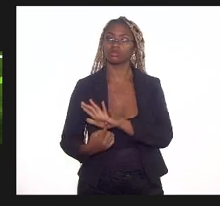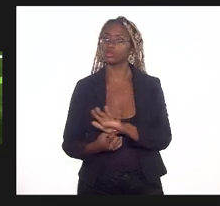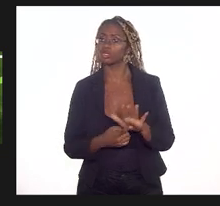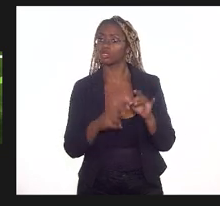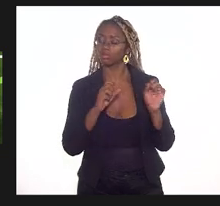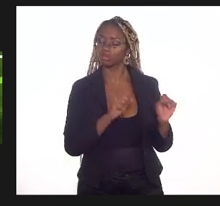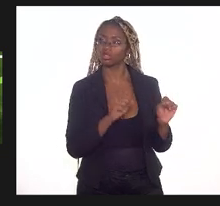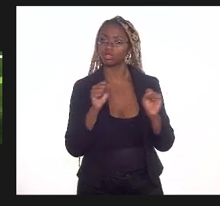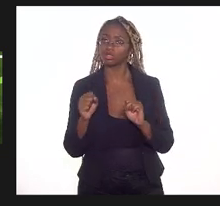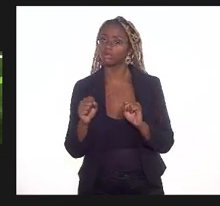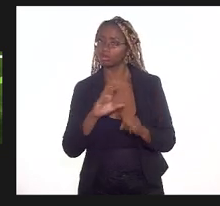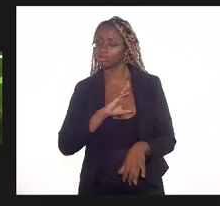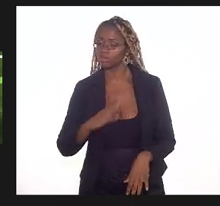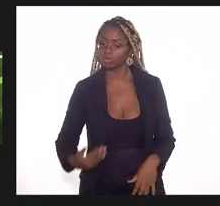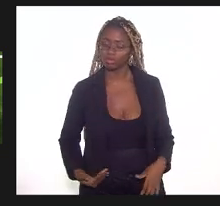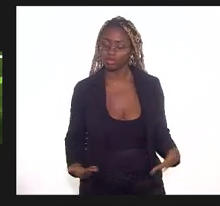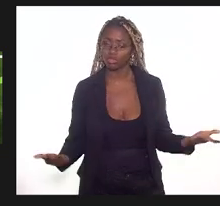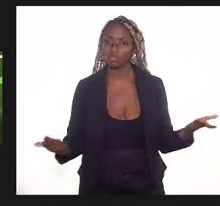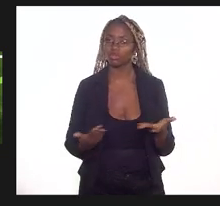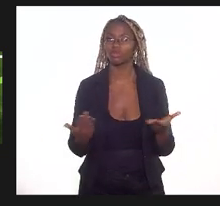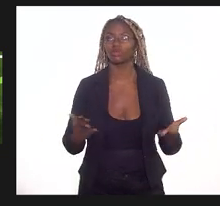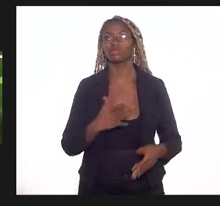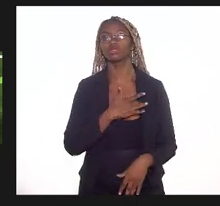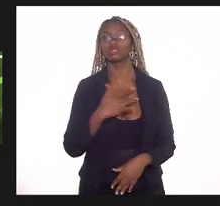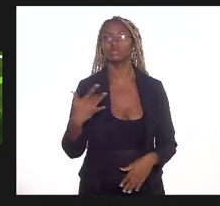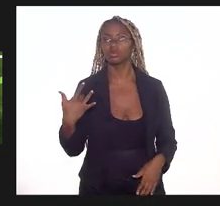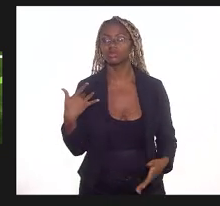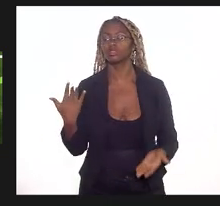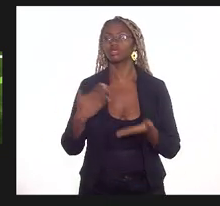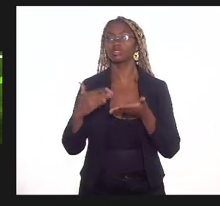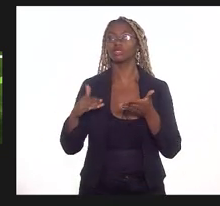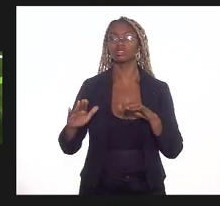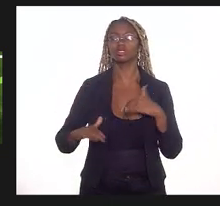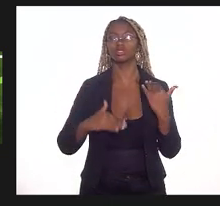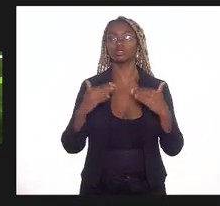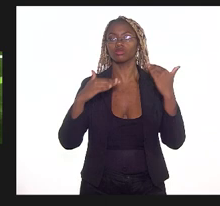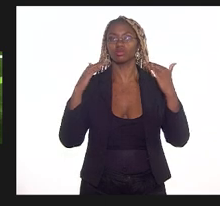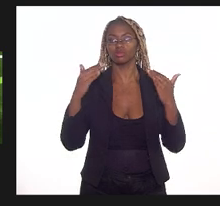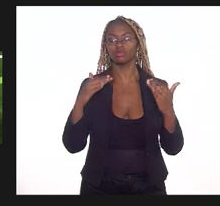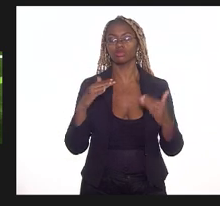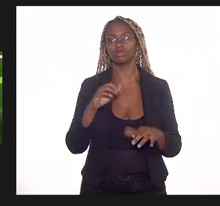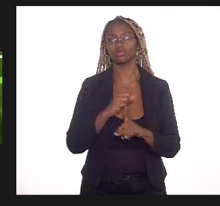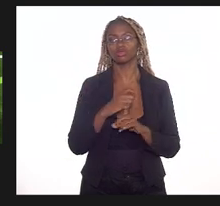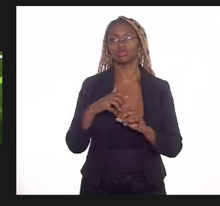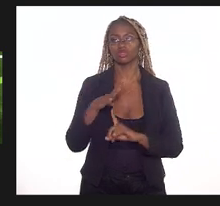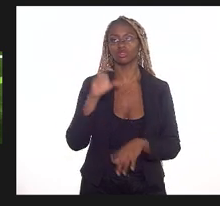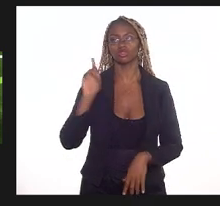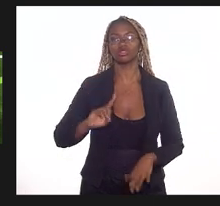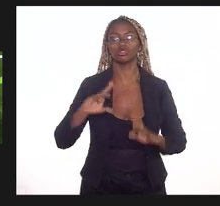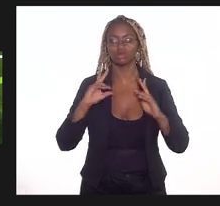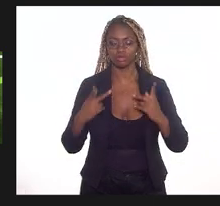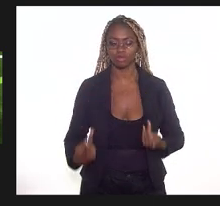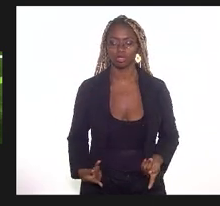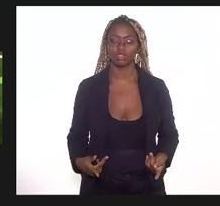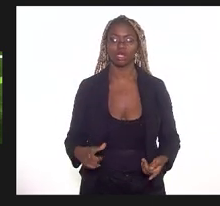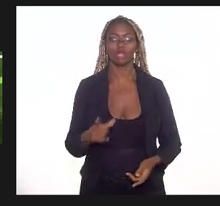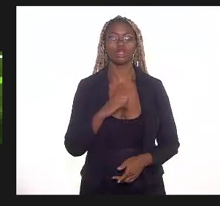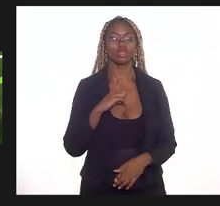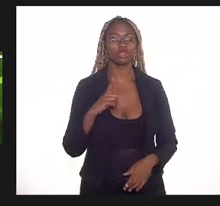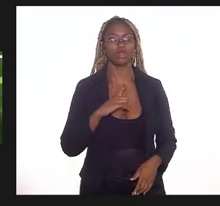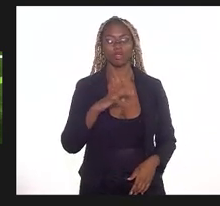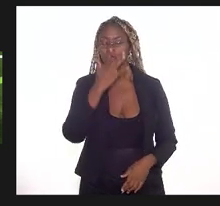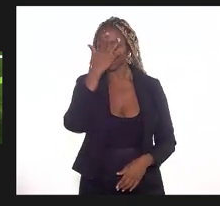poder público, tanto a saúde quanto a Secretaria de Desenvolvimento Social e Direitos Humanos, possuem órgãos que